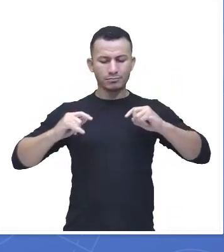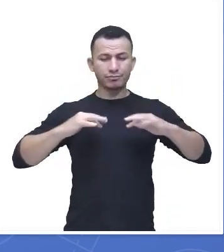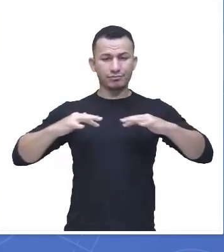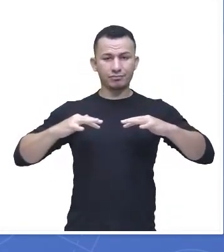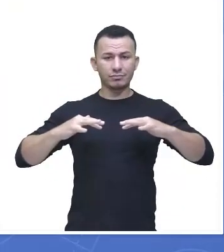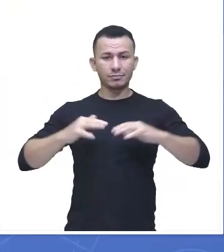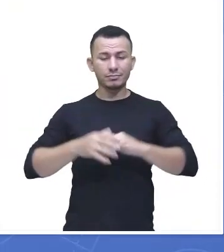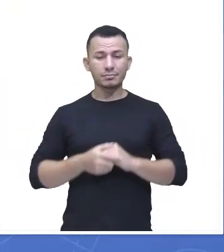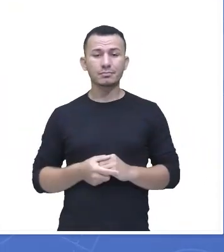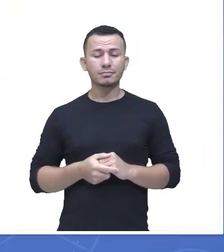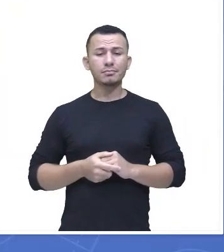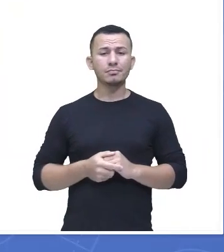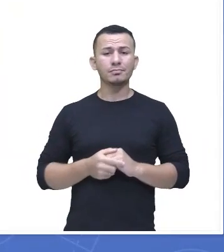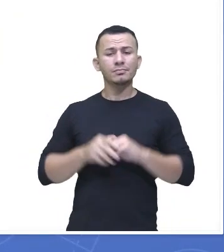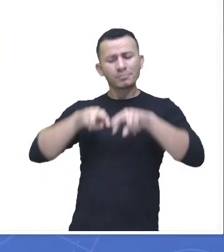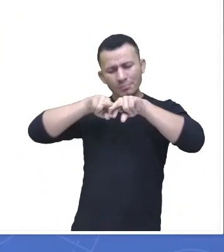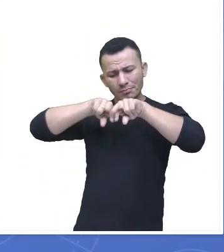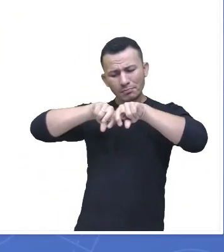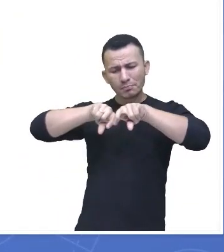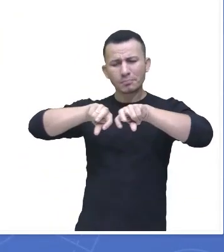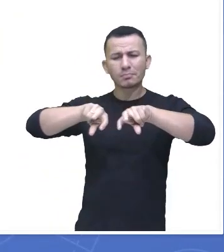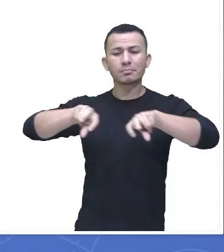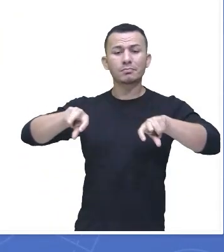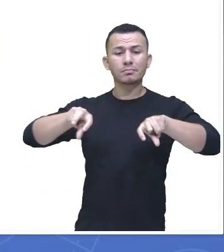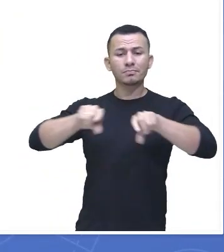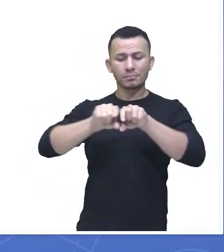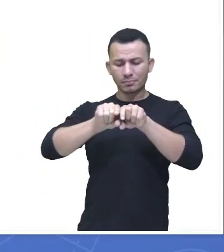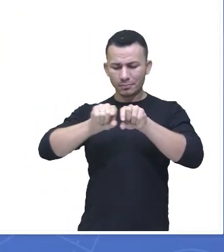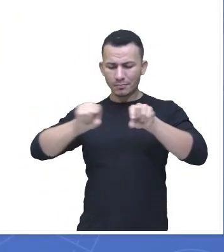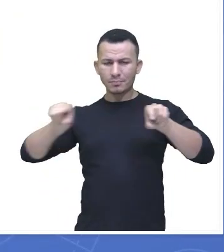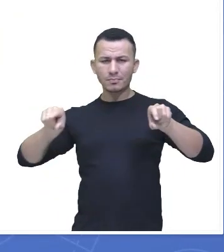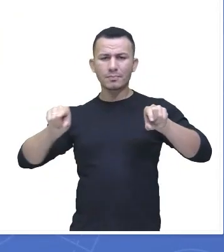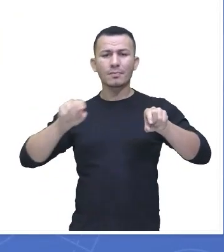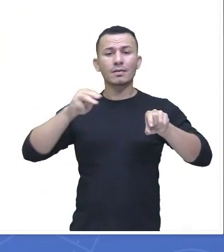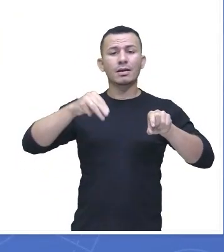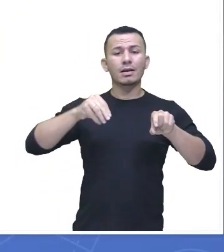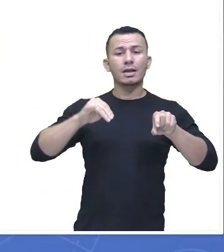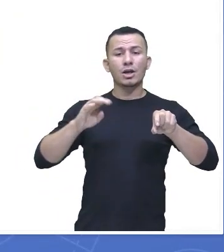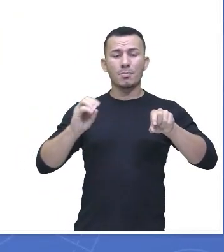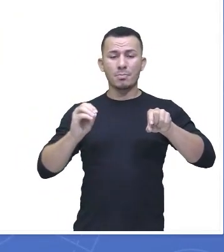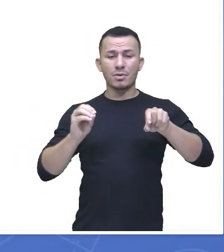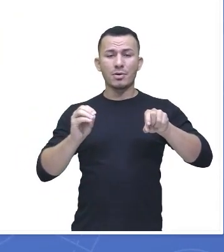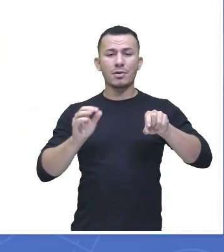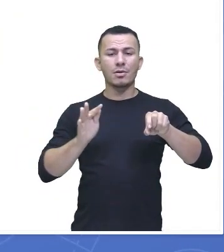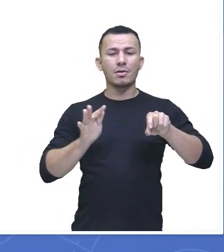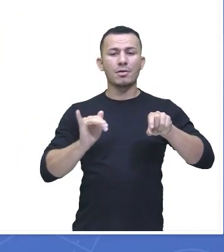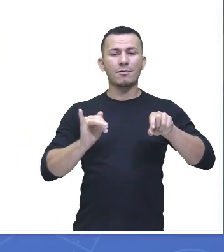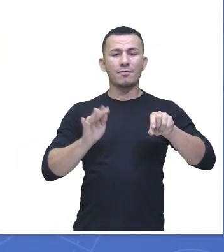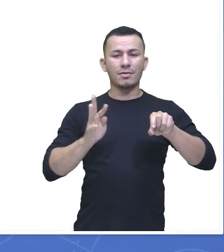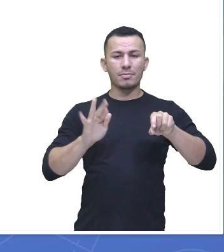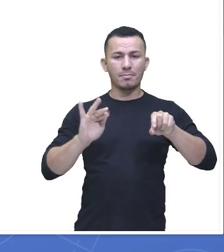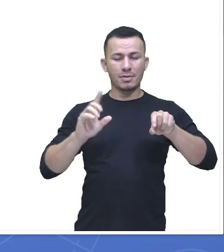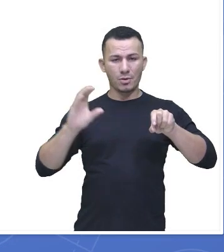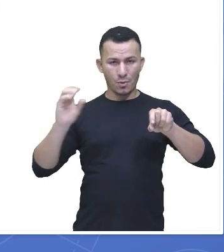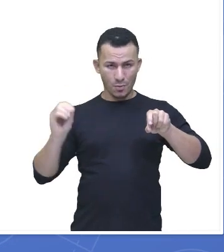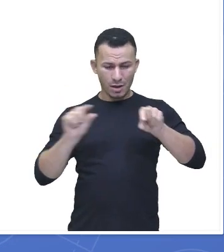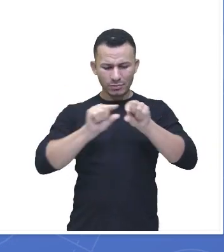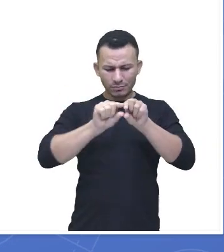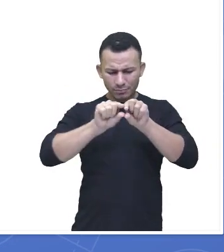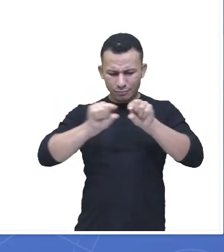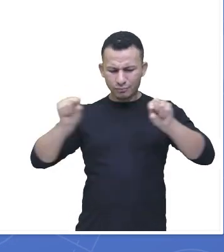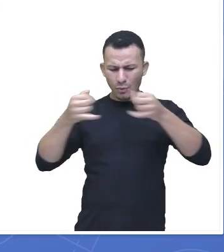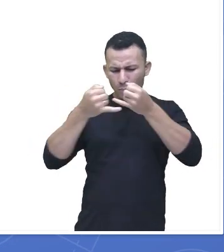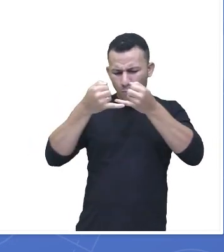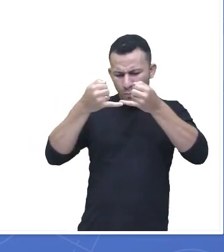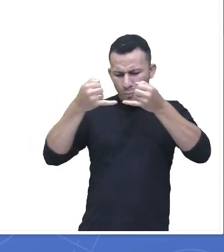mais a fundo, nós vamos ver aí a miofibrila muscular, que nada mais é do que a actina e a